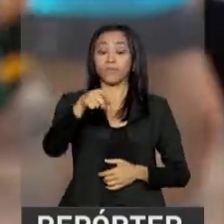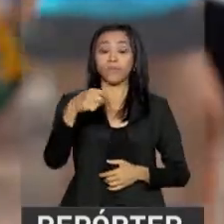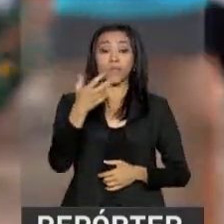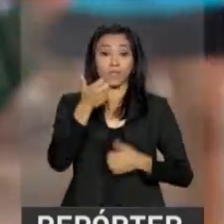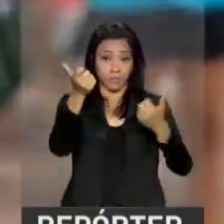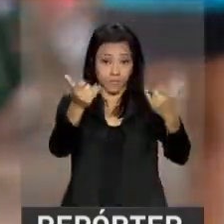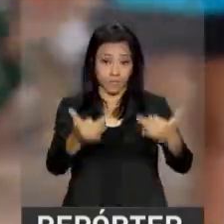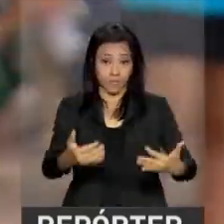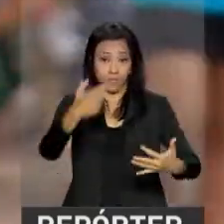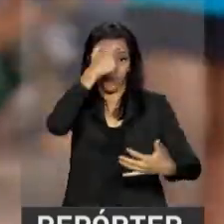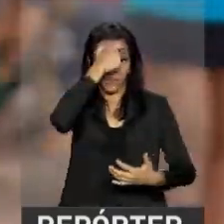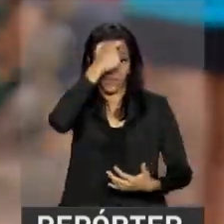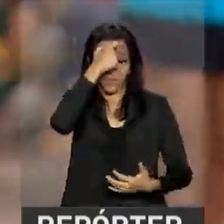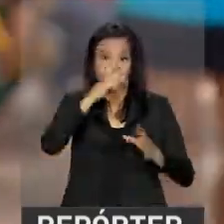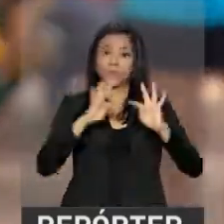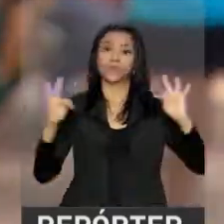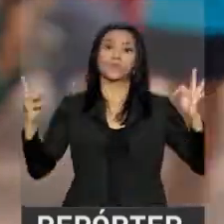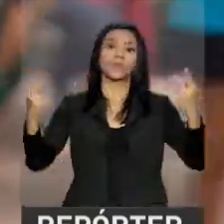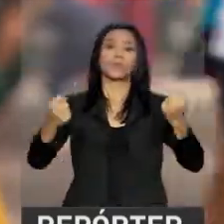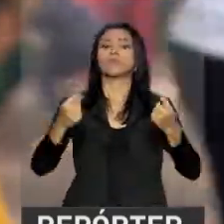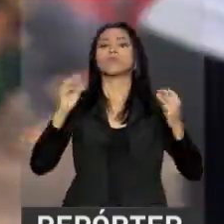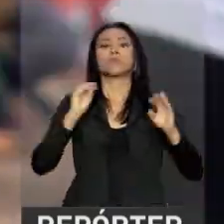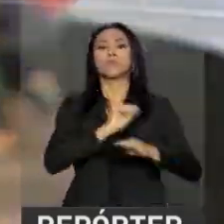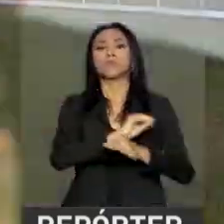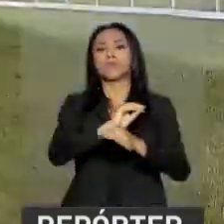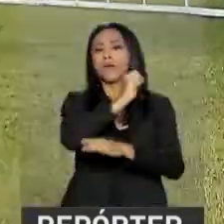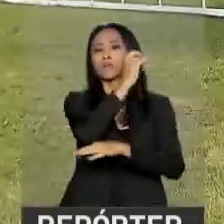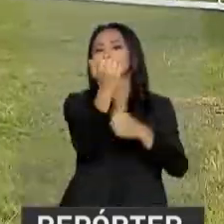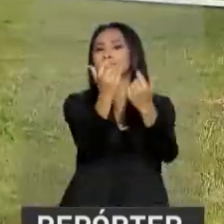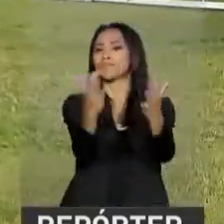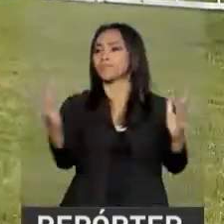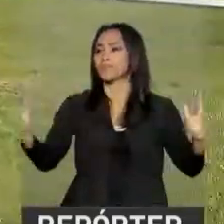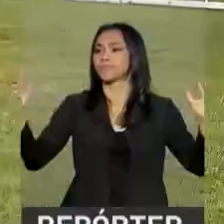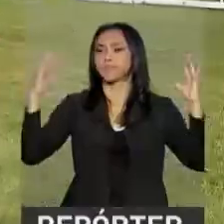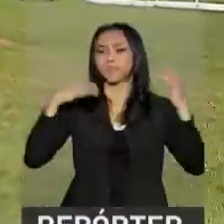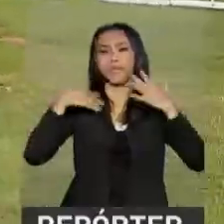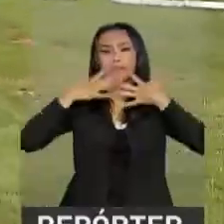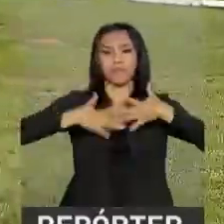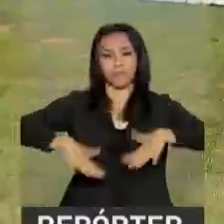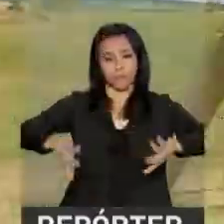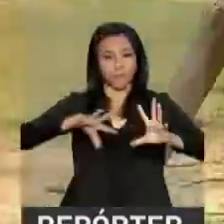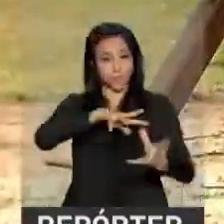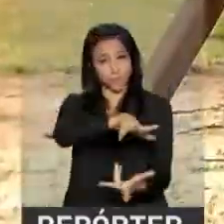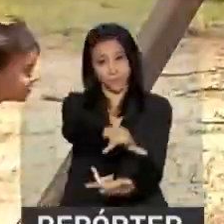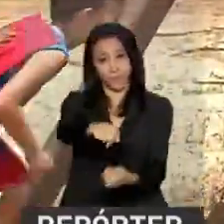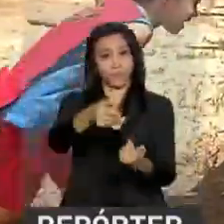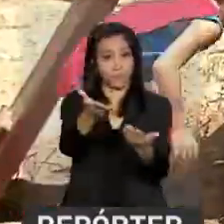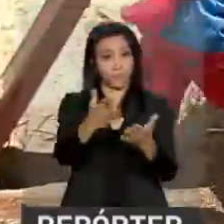ecologia é acho que é um caminho natural para o mundo inteiro